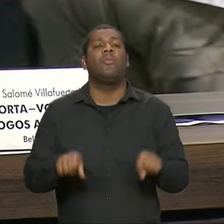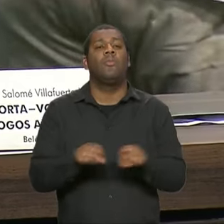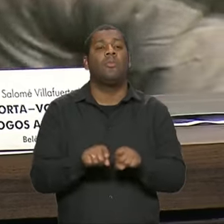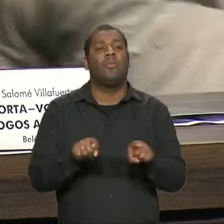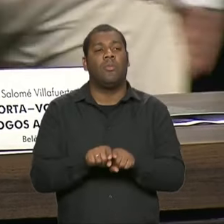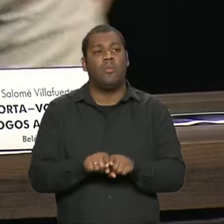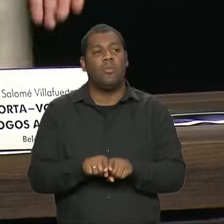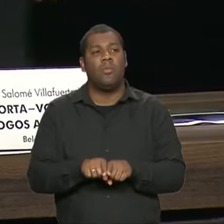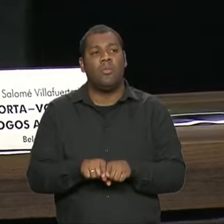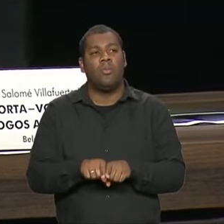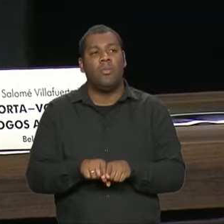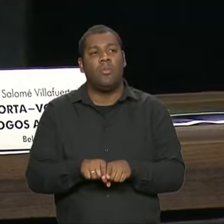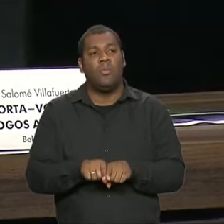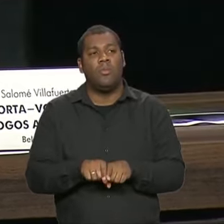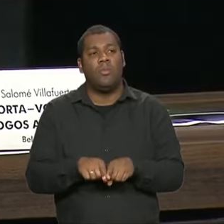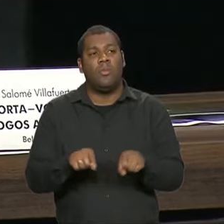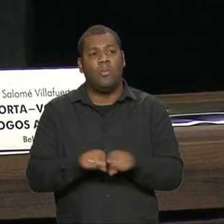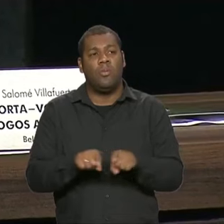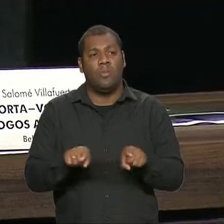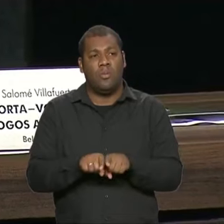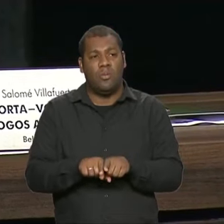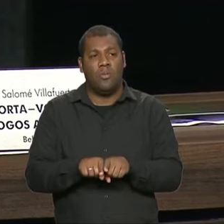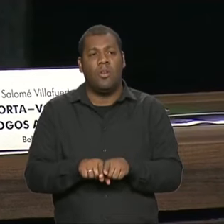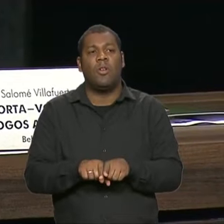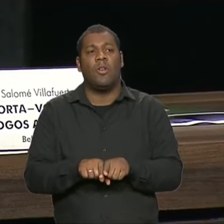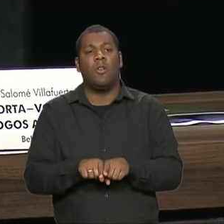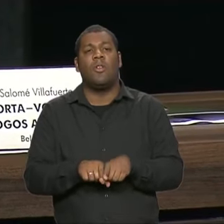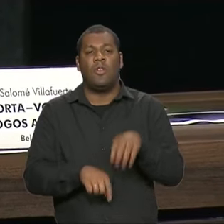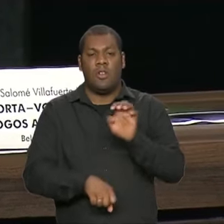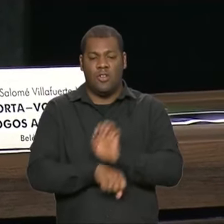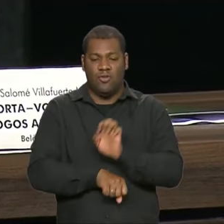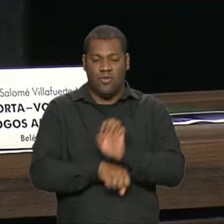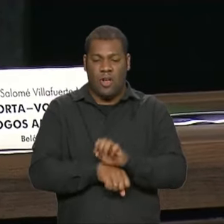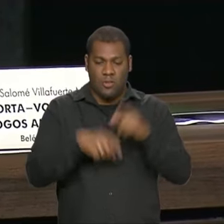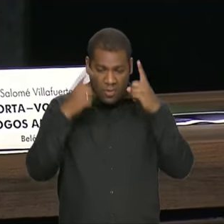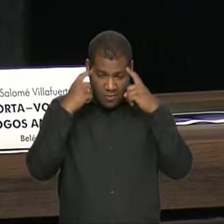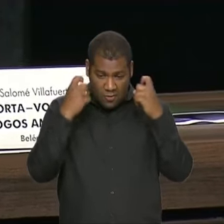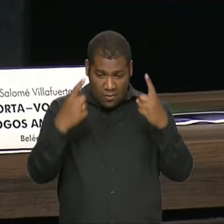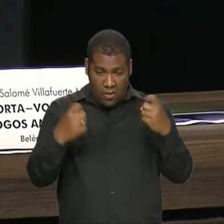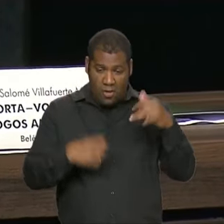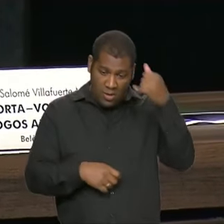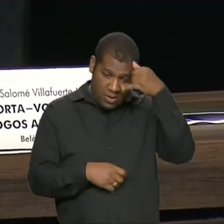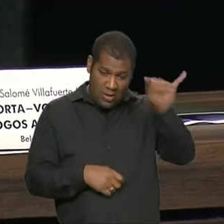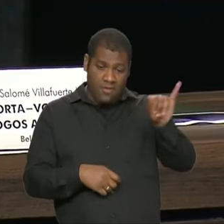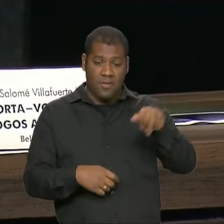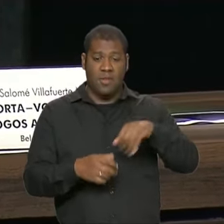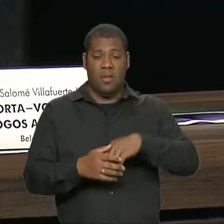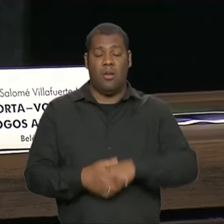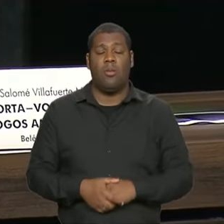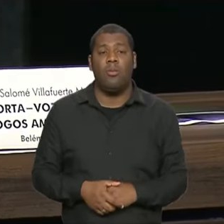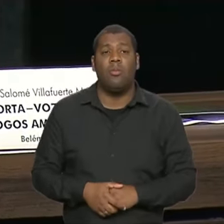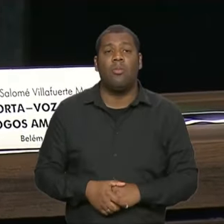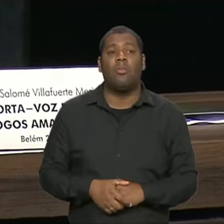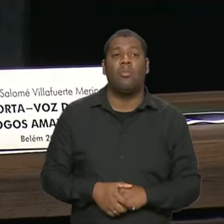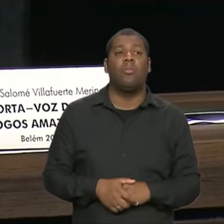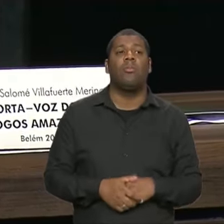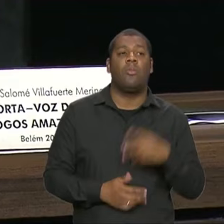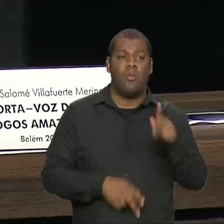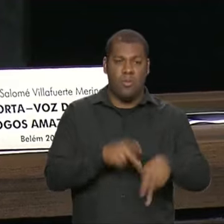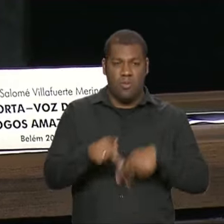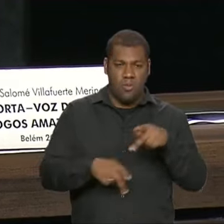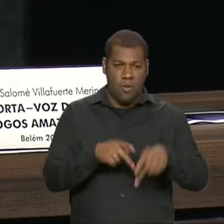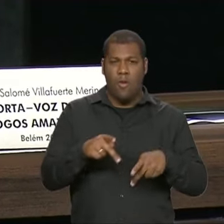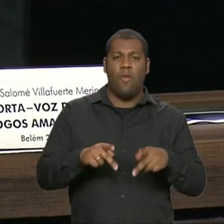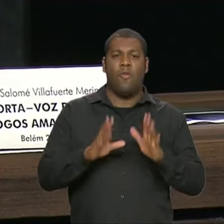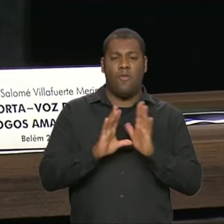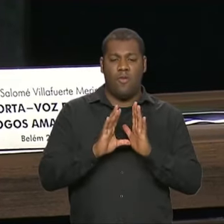condições que perpetuam a violência exercida pelo Estado e pelos espaços privados contra os povos amazônicos e